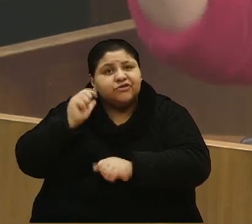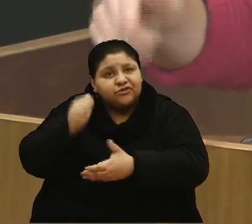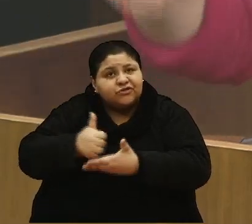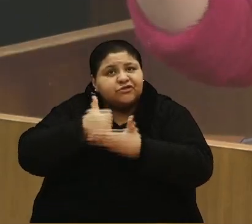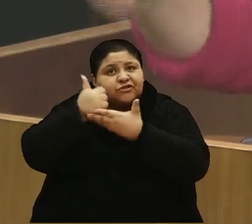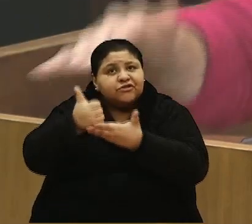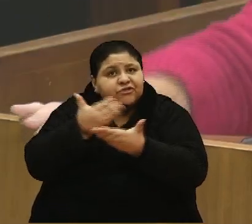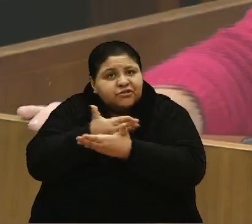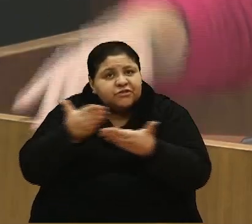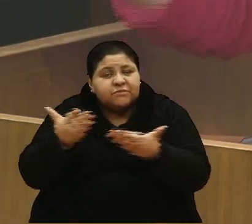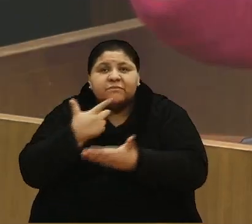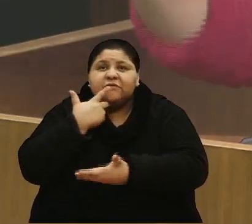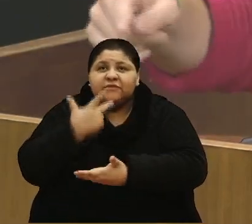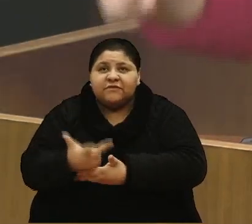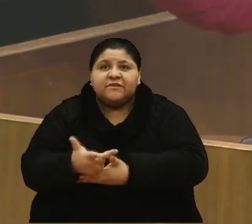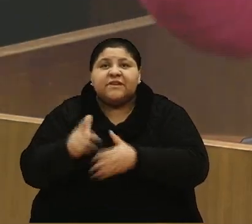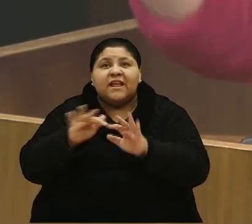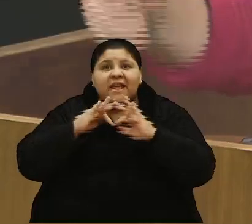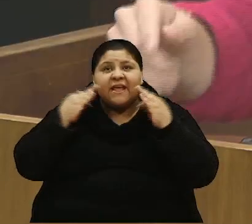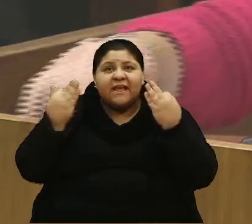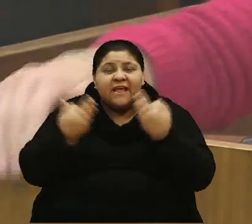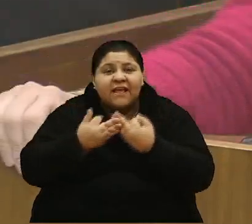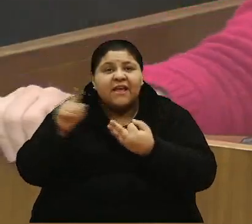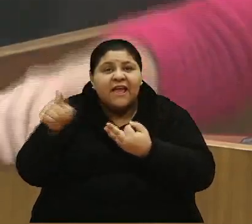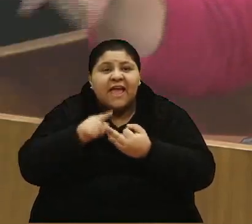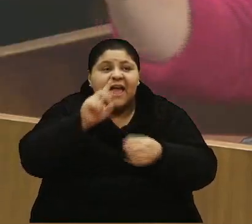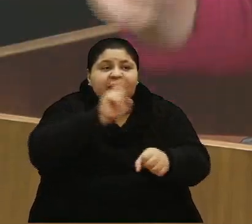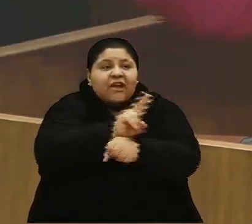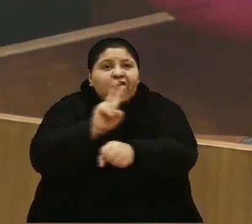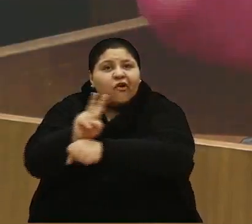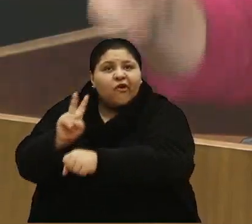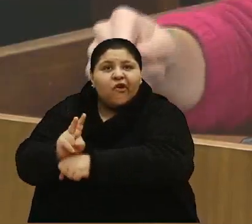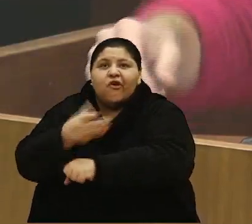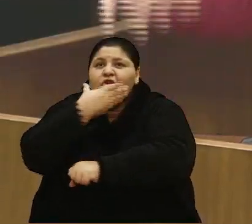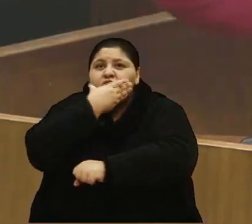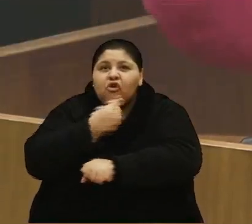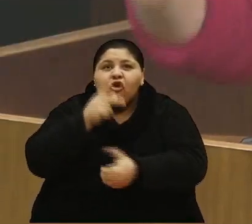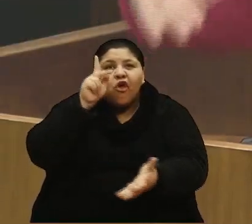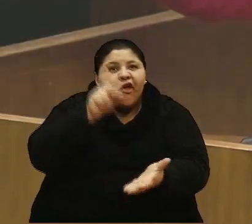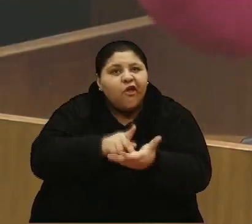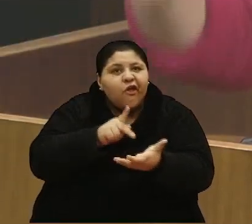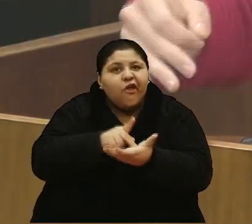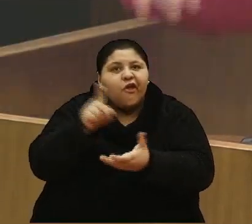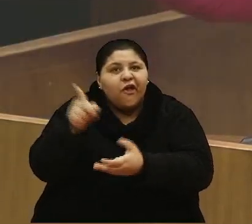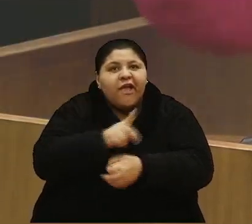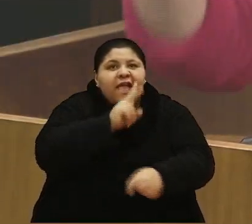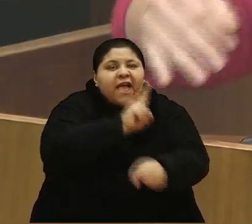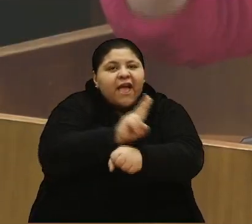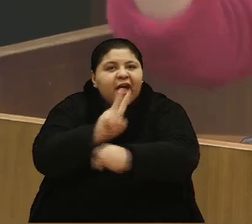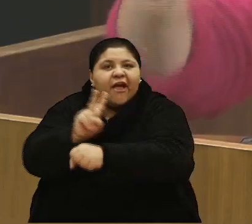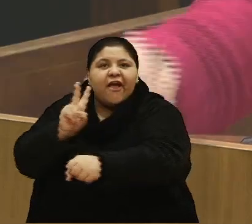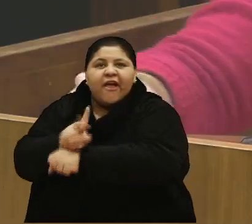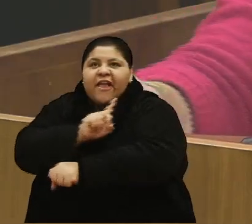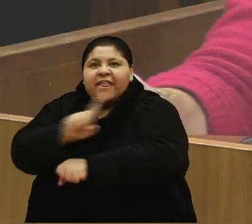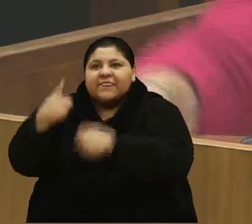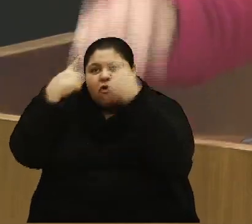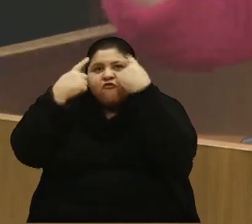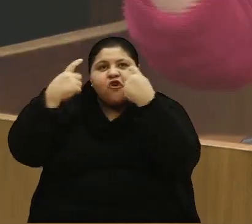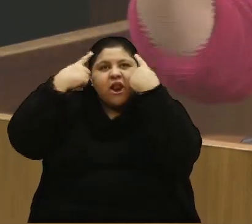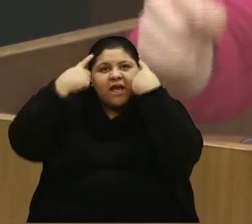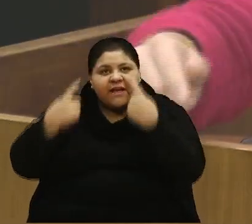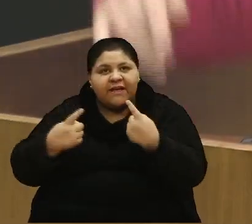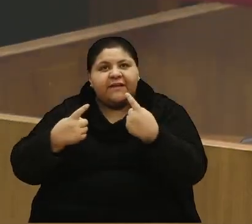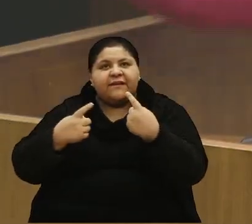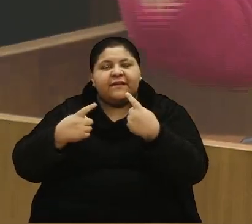dos nobres colegas para dizer: família é aquela que cuida. Homem de verdade é aquele que cuida e não violenta a